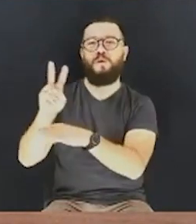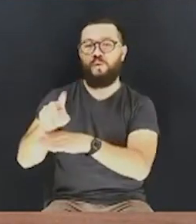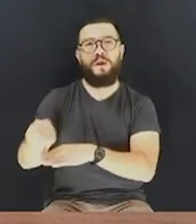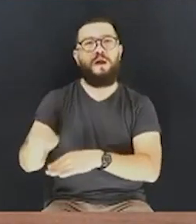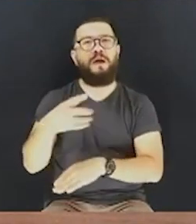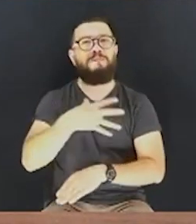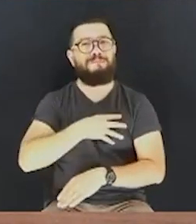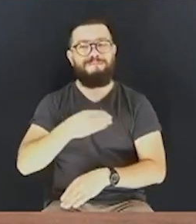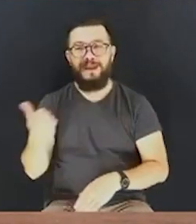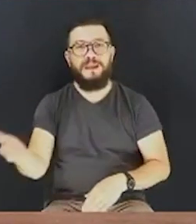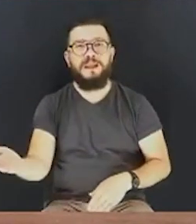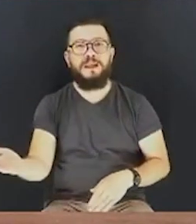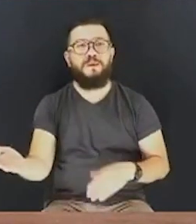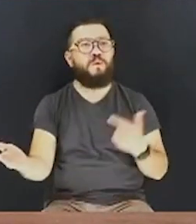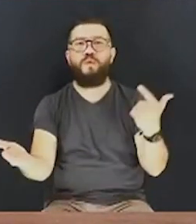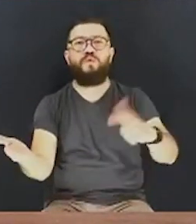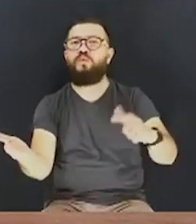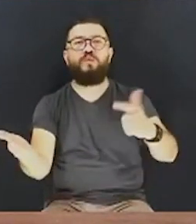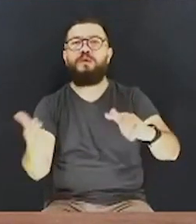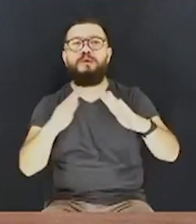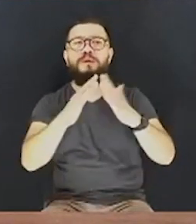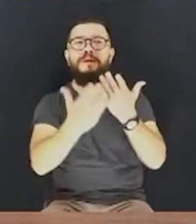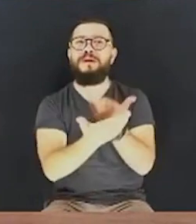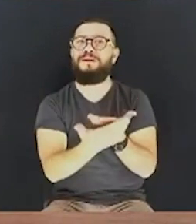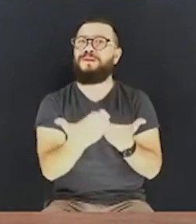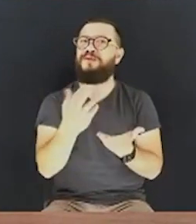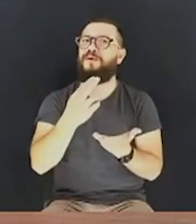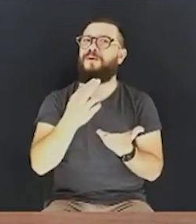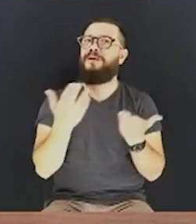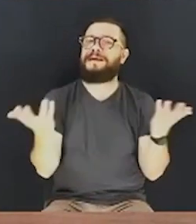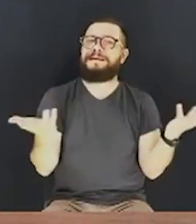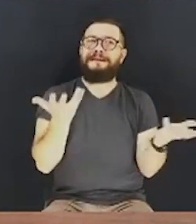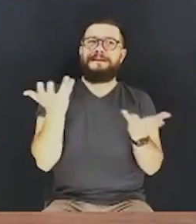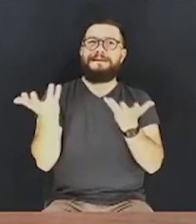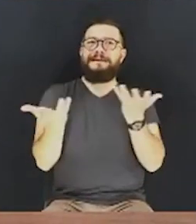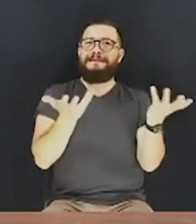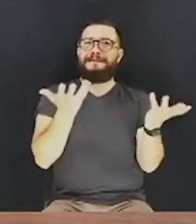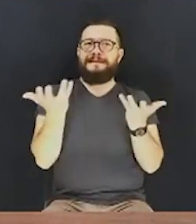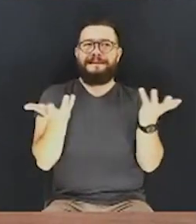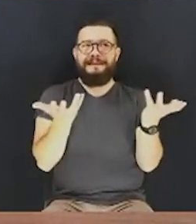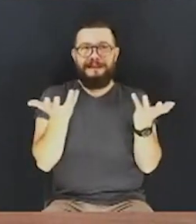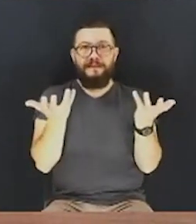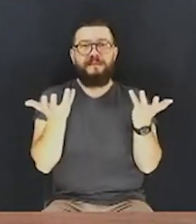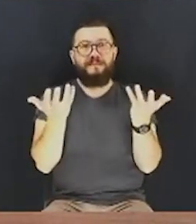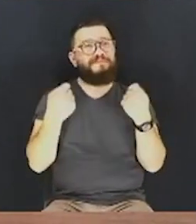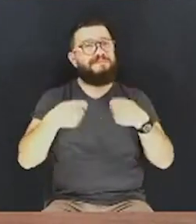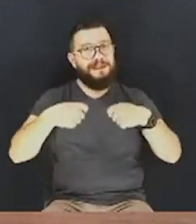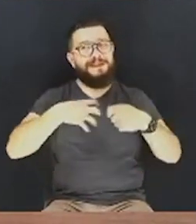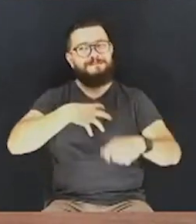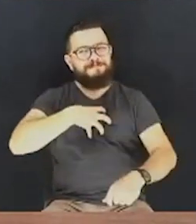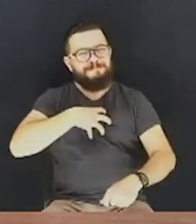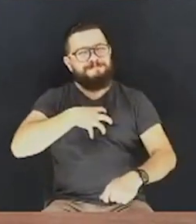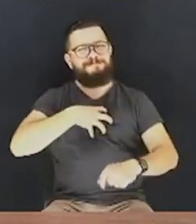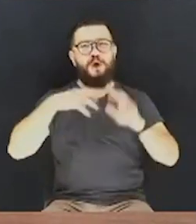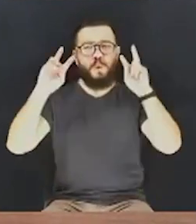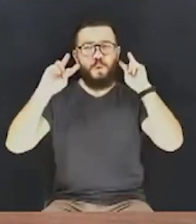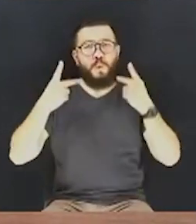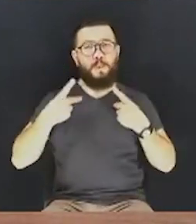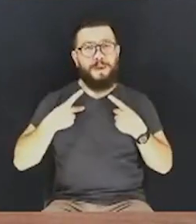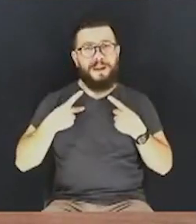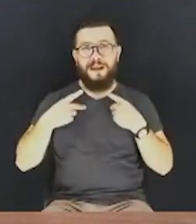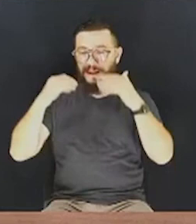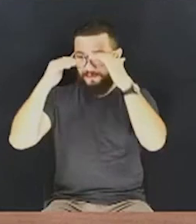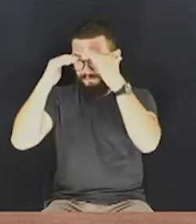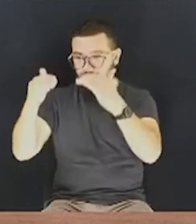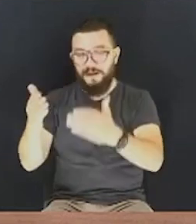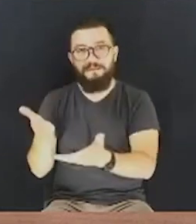que isso passa de uma questão burocrática. Essa é uma questão humana. Então, faço esse registro aqui em nome dos pais e mães que